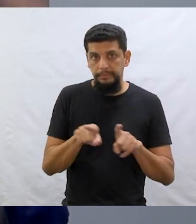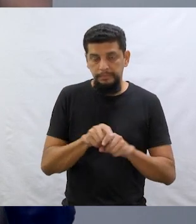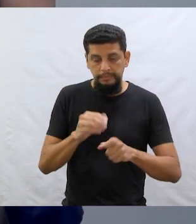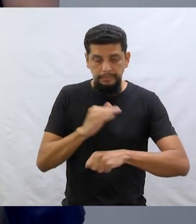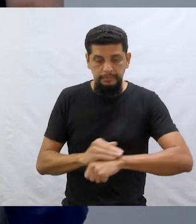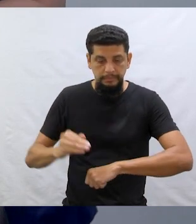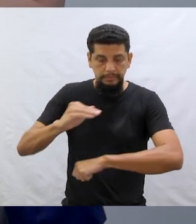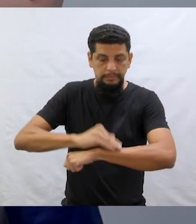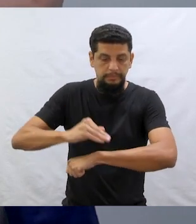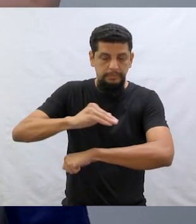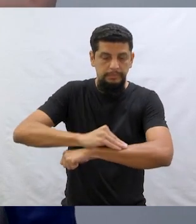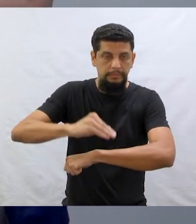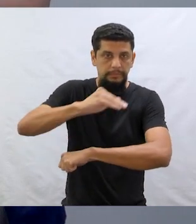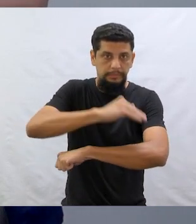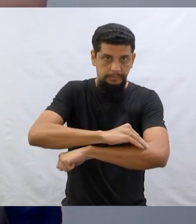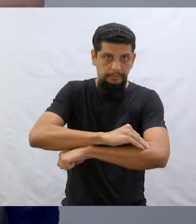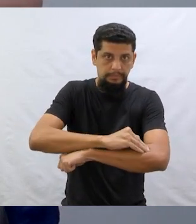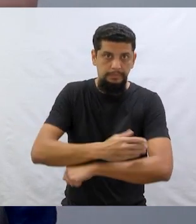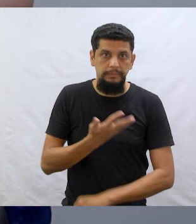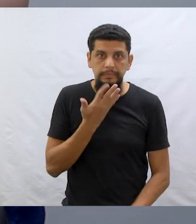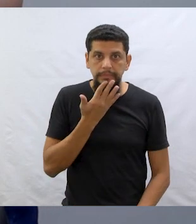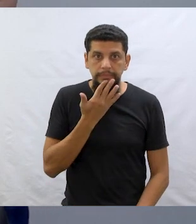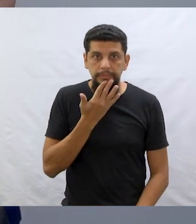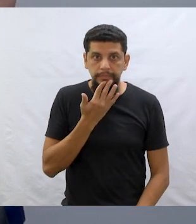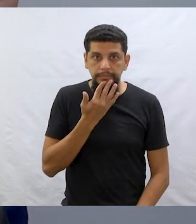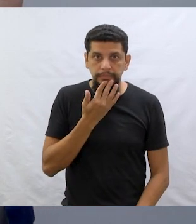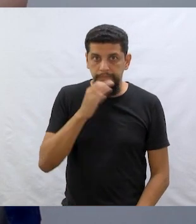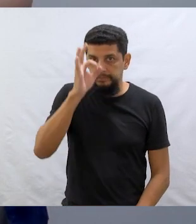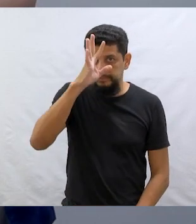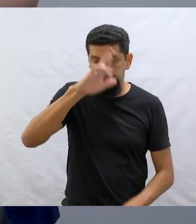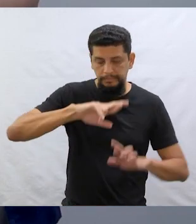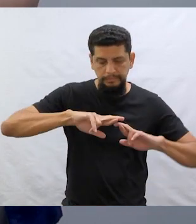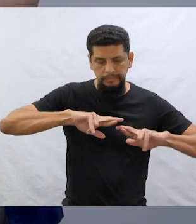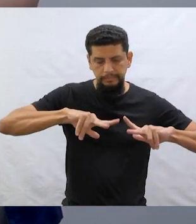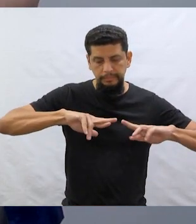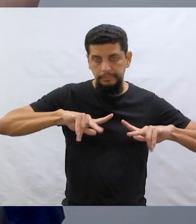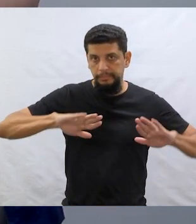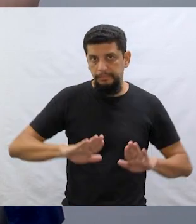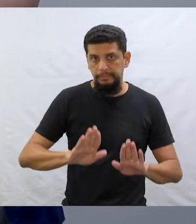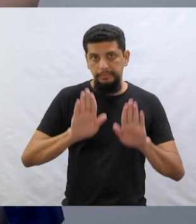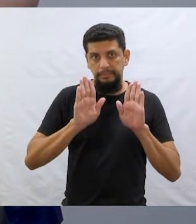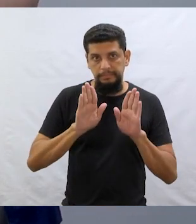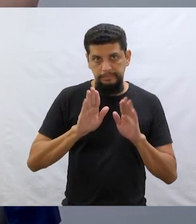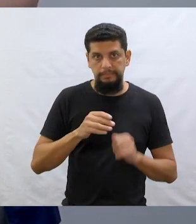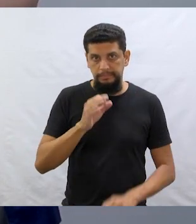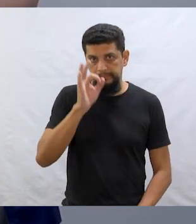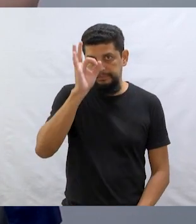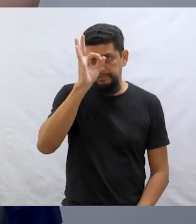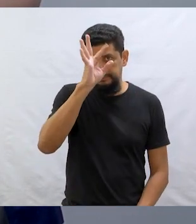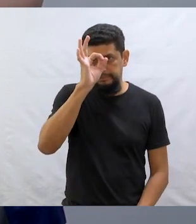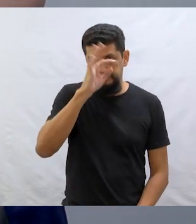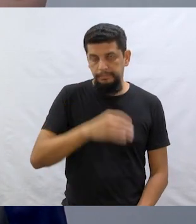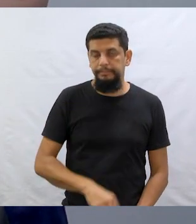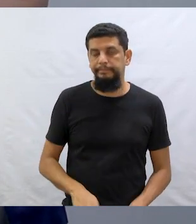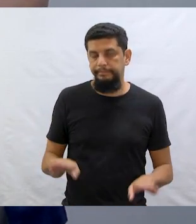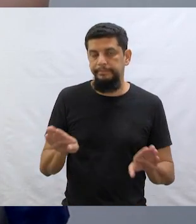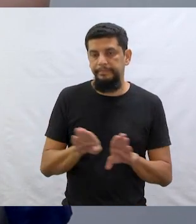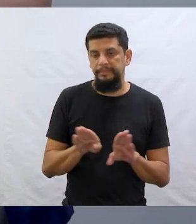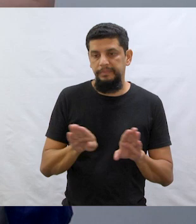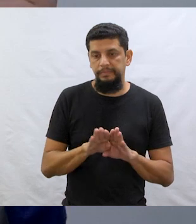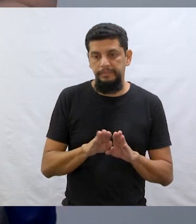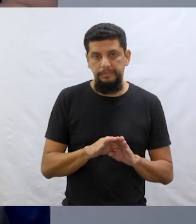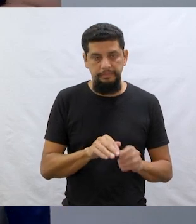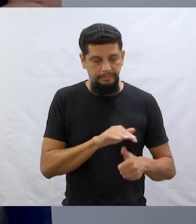sapo. Tem algumas tonalidades diferentes aqui, né? Mas é verde também. Então, vamos deixar